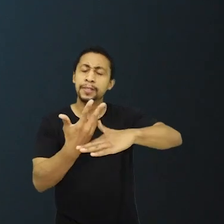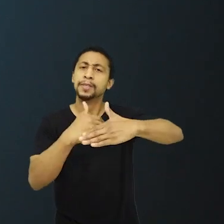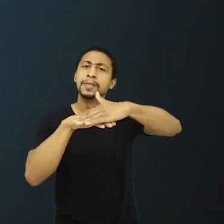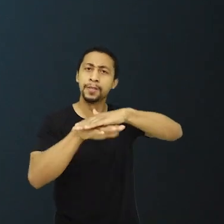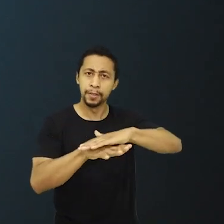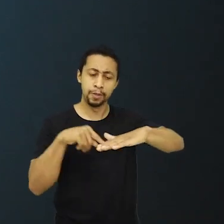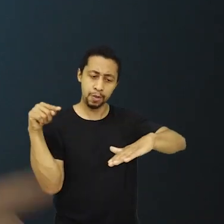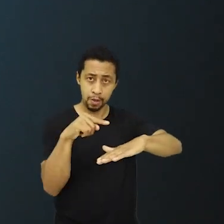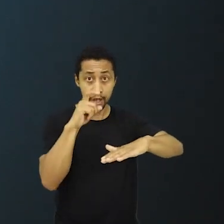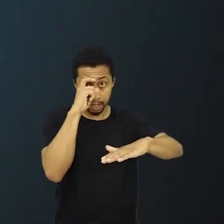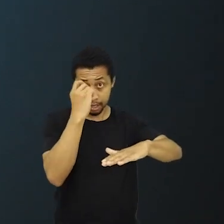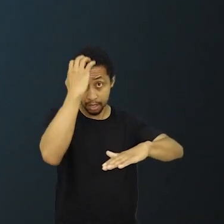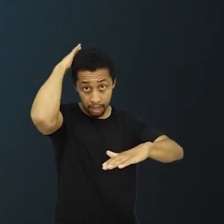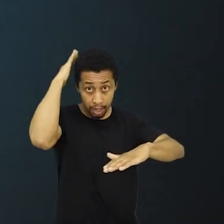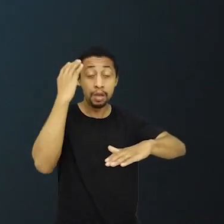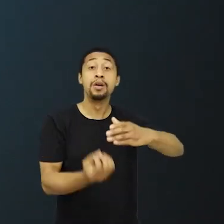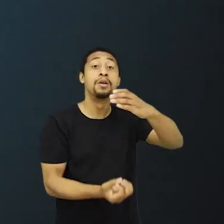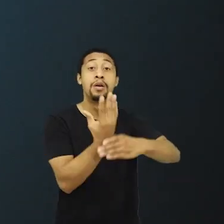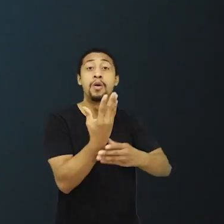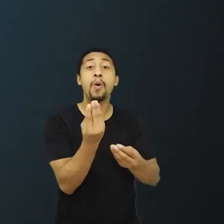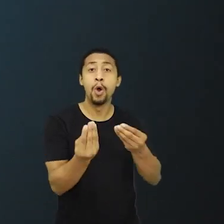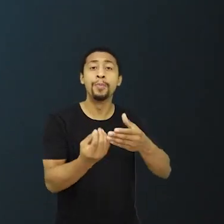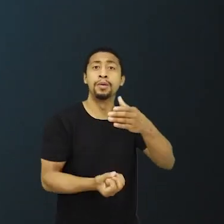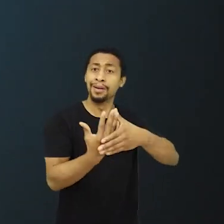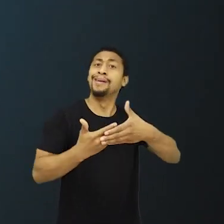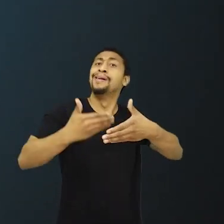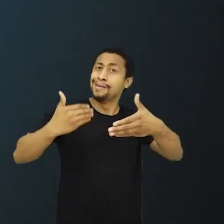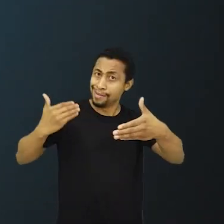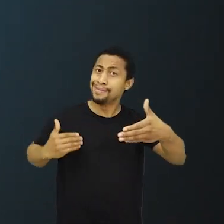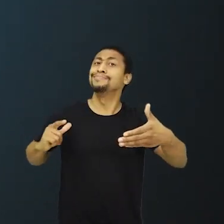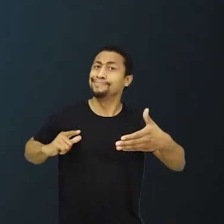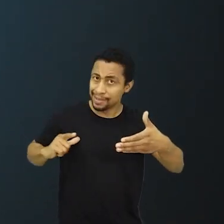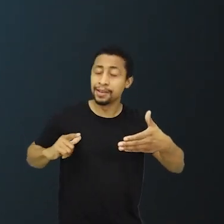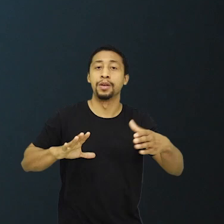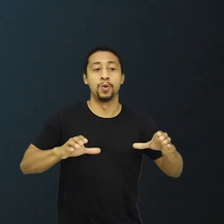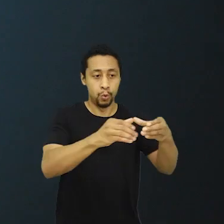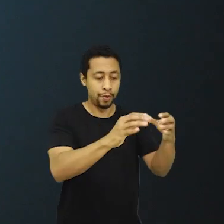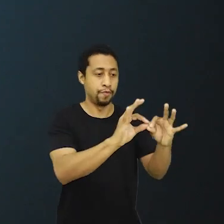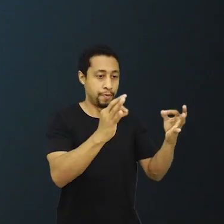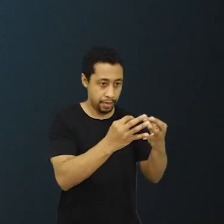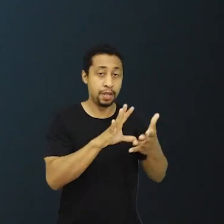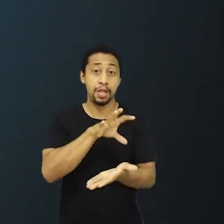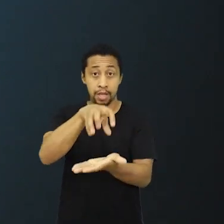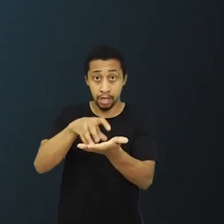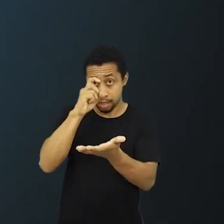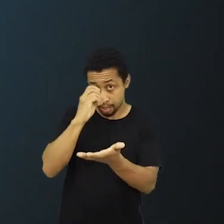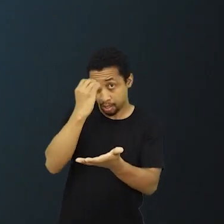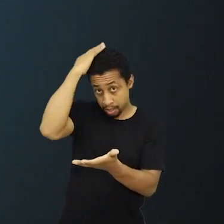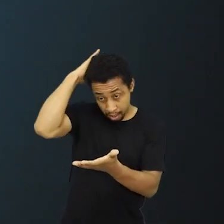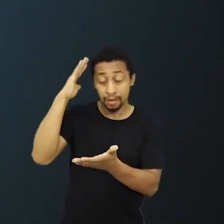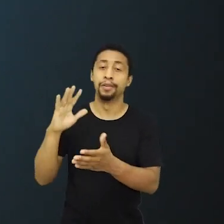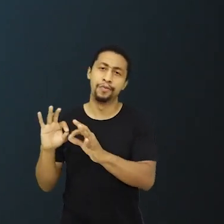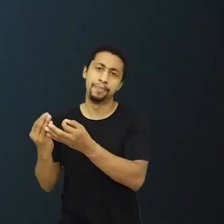constituído por vários acervos, além do acervo da família e do que tinha no Instituto, que a família tinha deixado